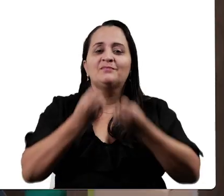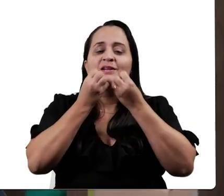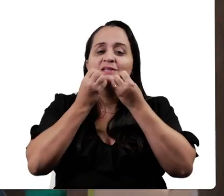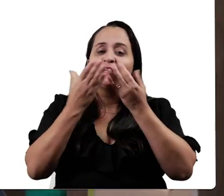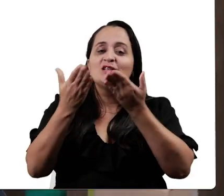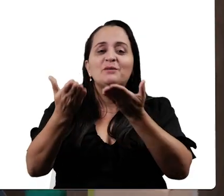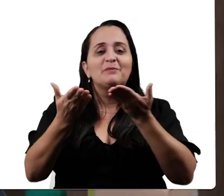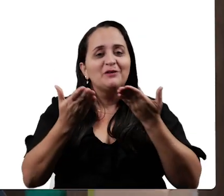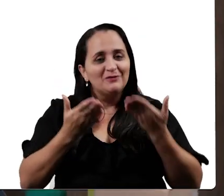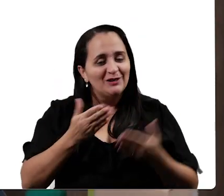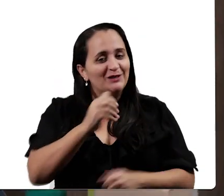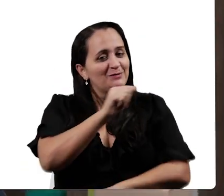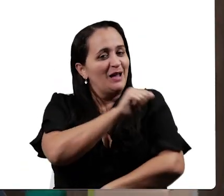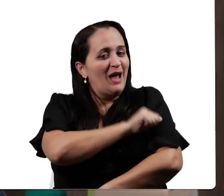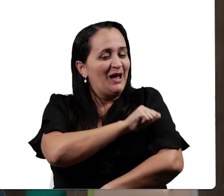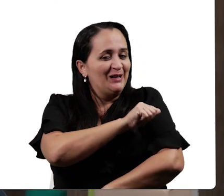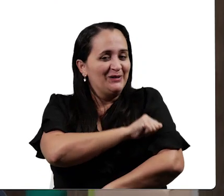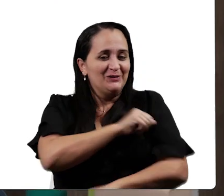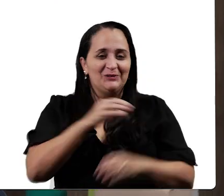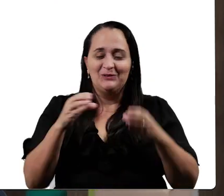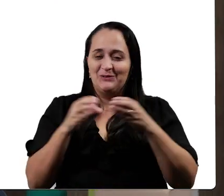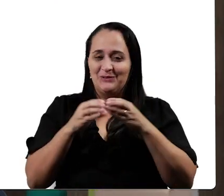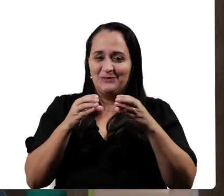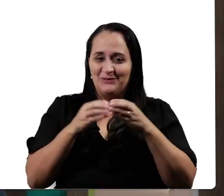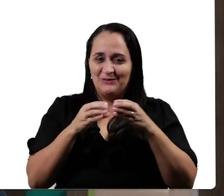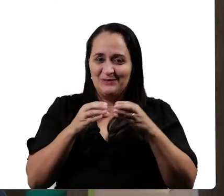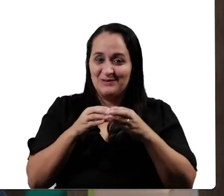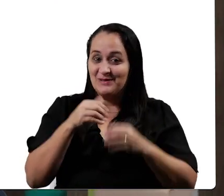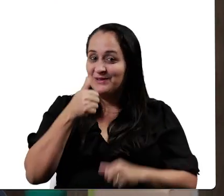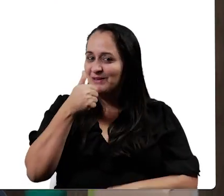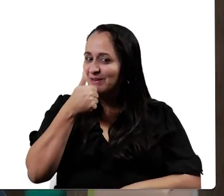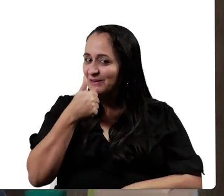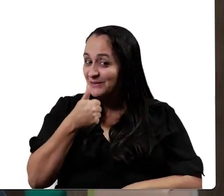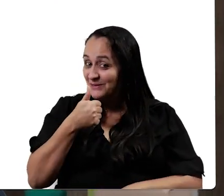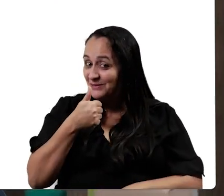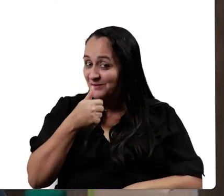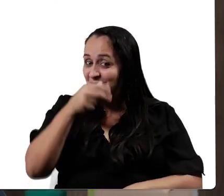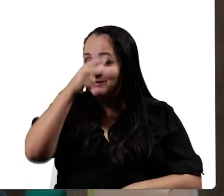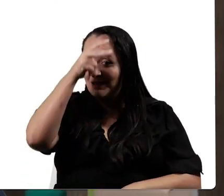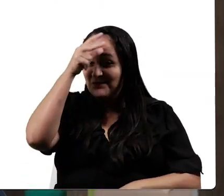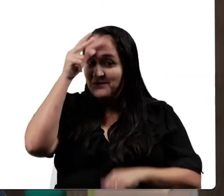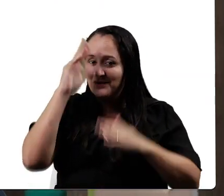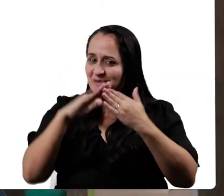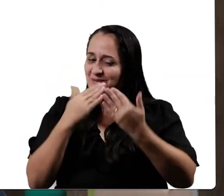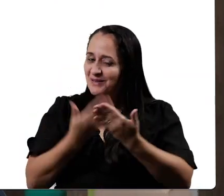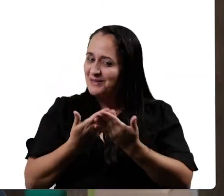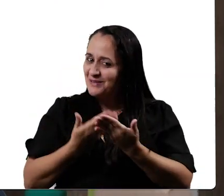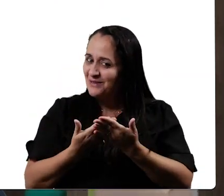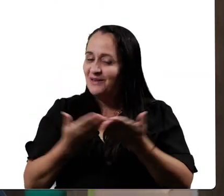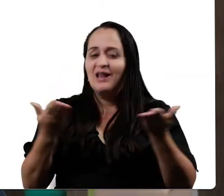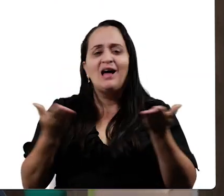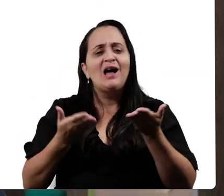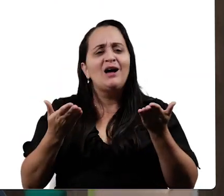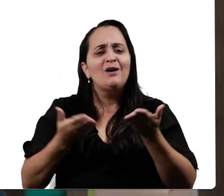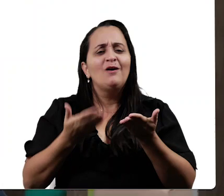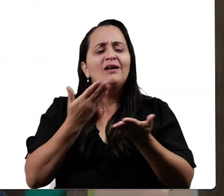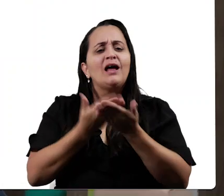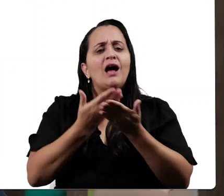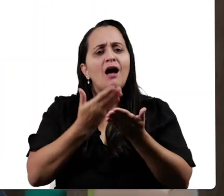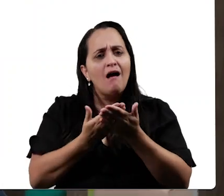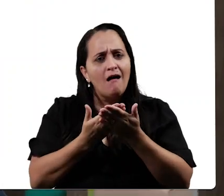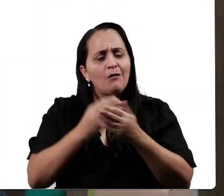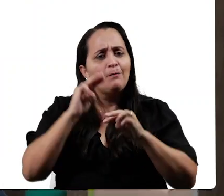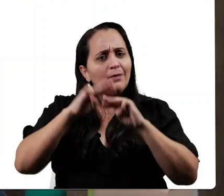sejam bem-vindos alunos do ciclo um da rede Municipal de Ensino a nossa aula agora é de matemática para